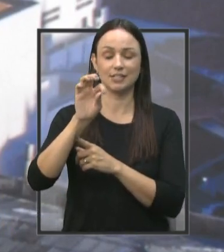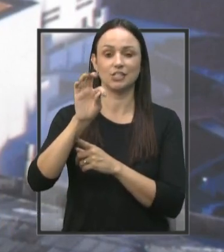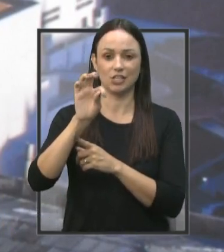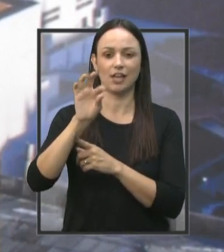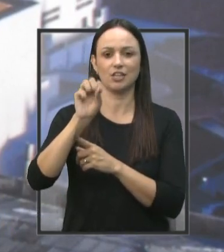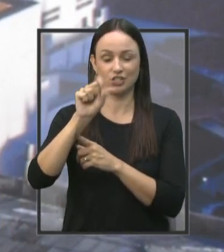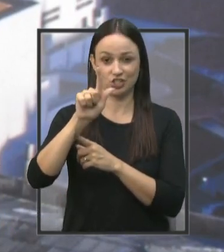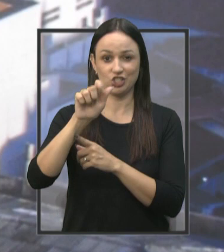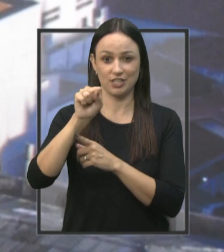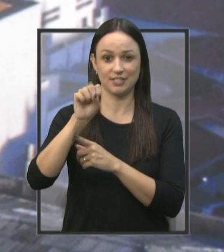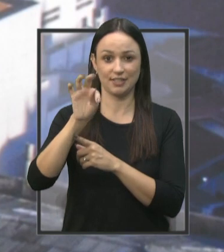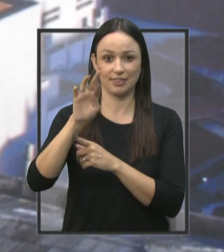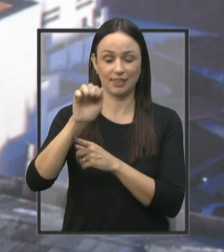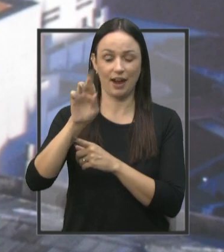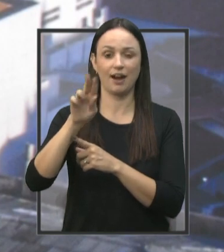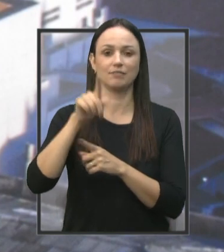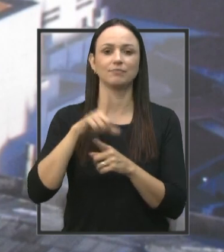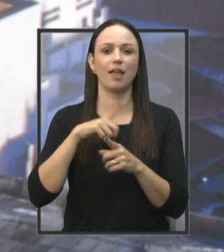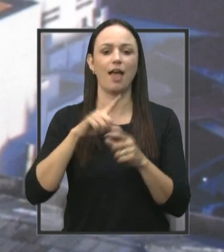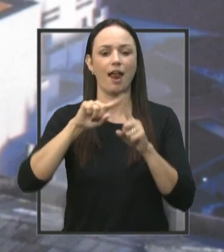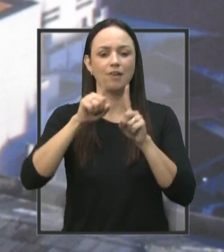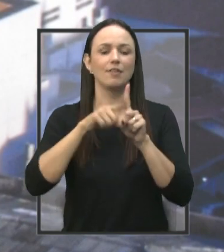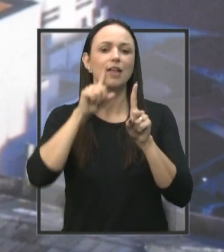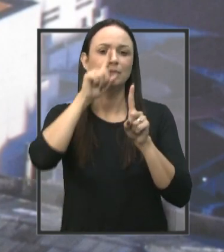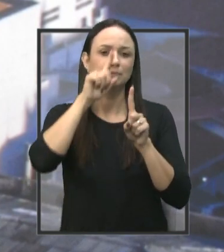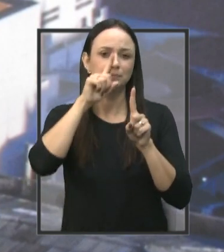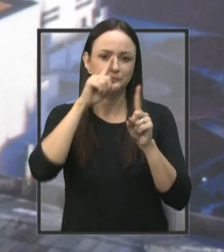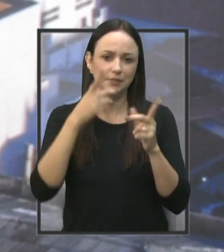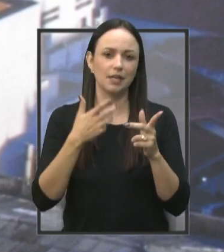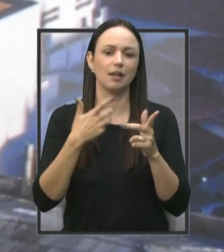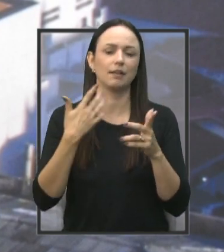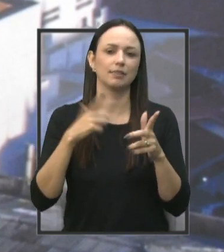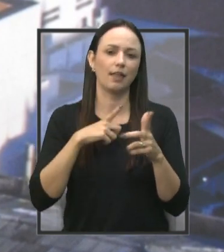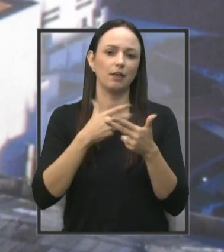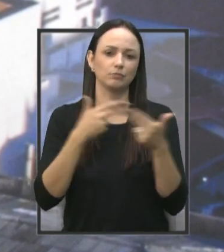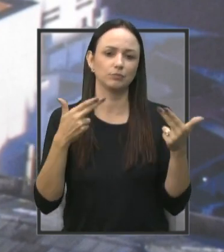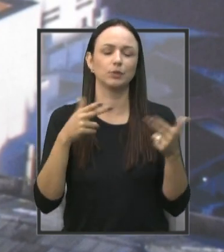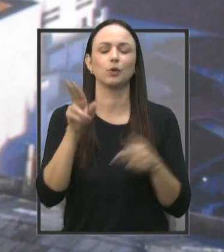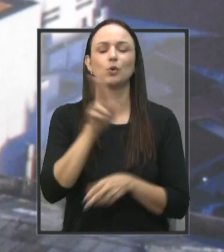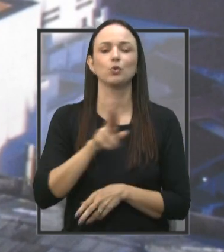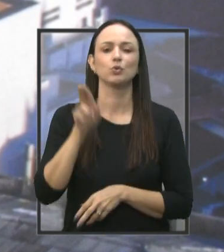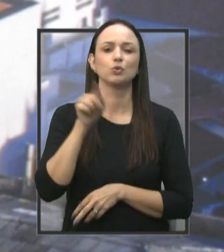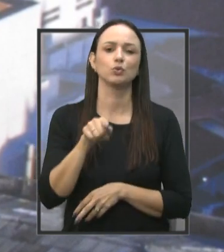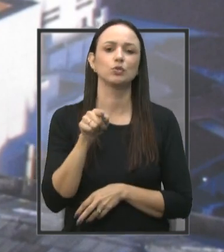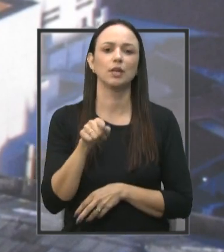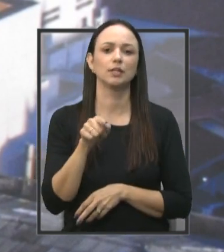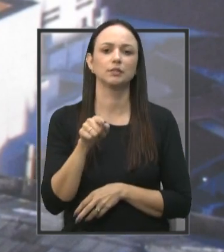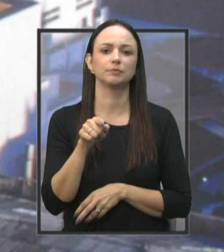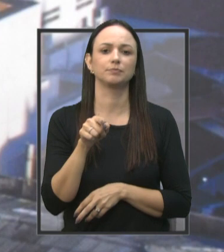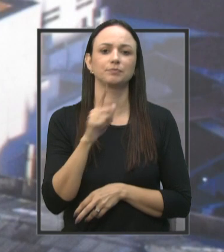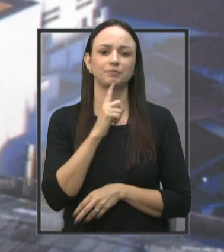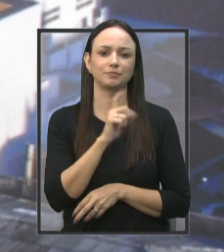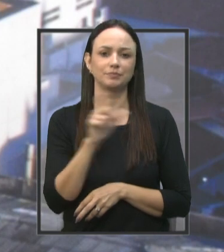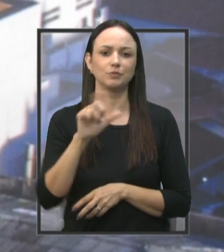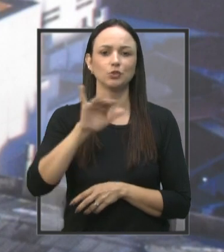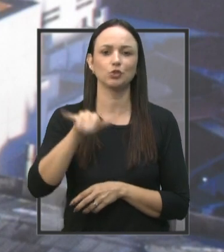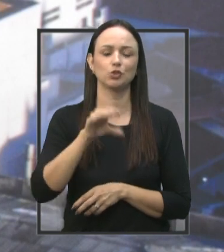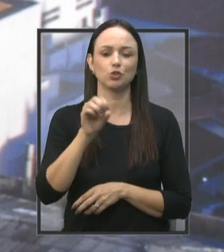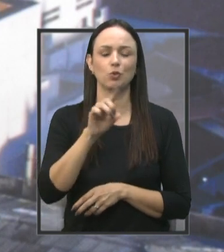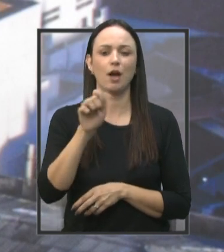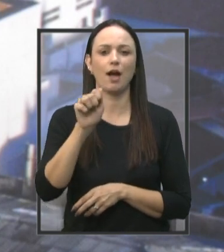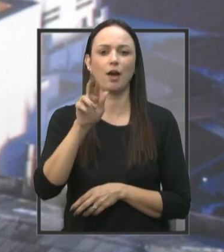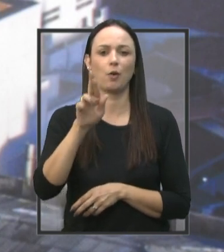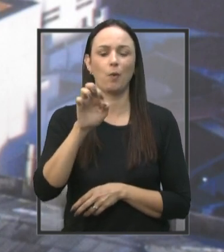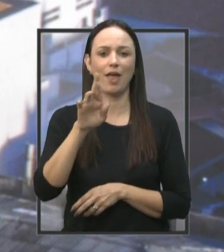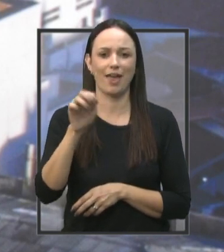de alto risco, é fácil da gente entender o que significa. E usando as palavras do João Aguera, que é